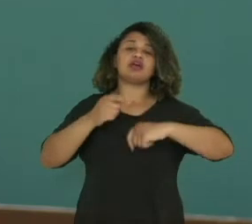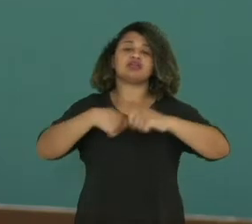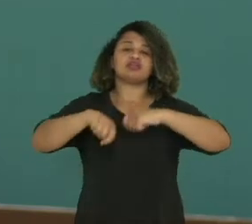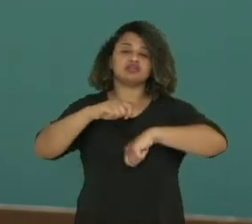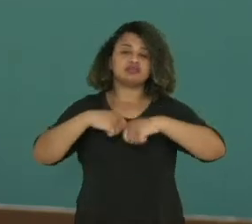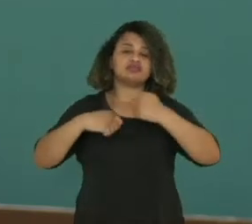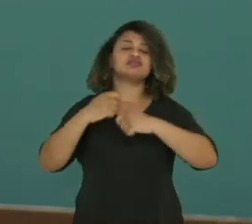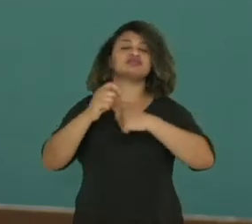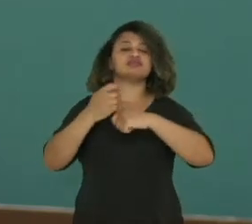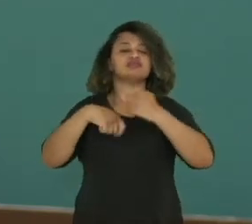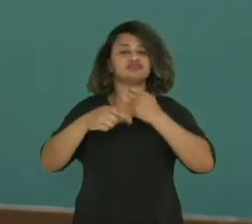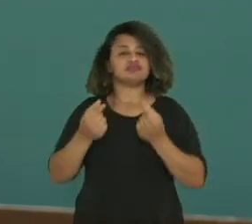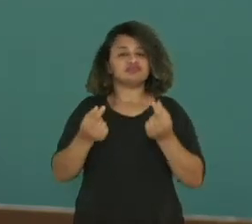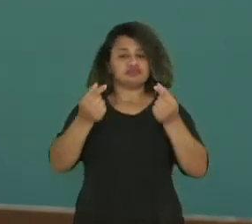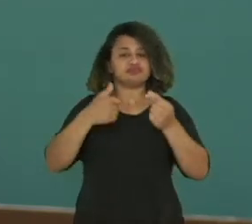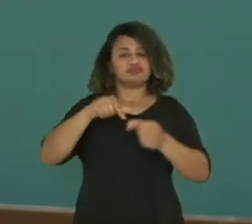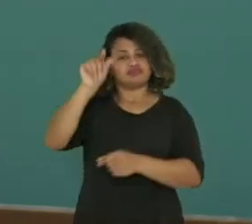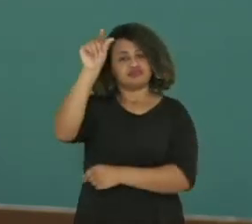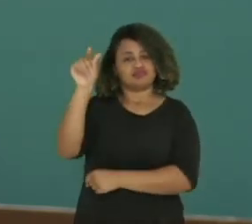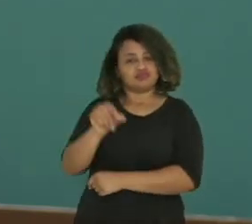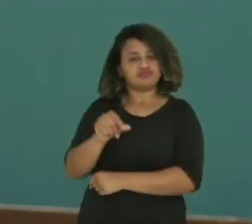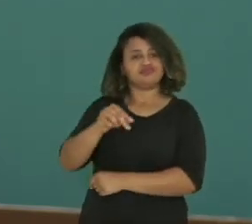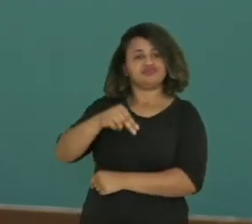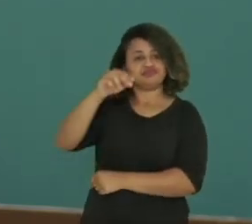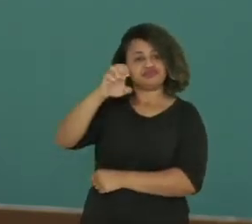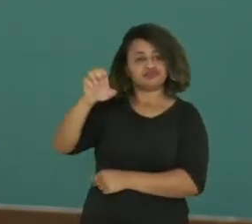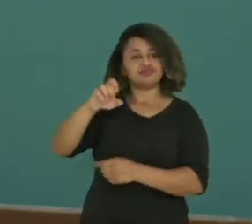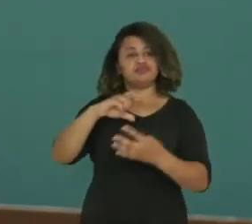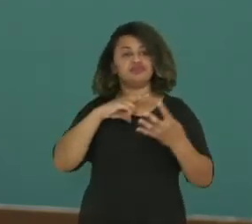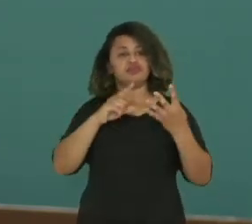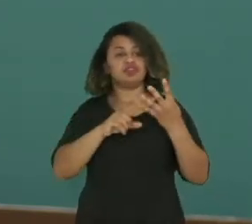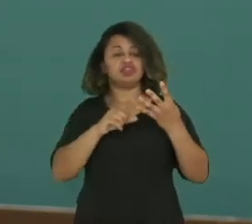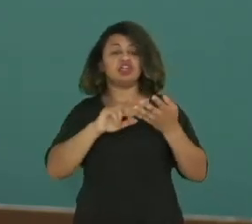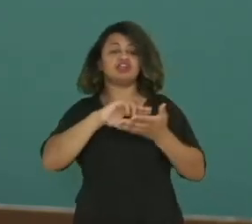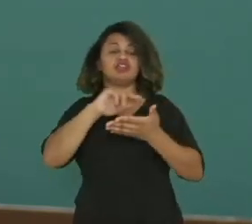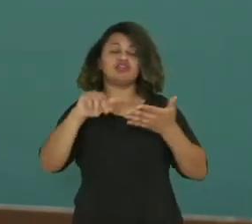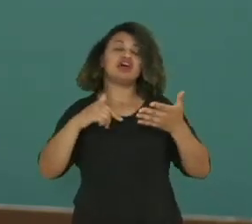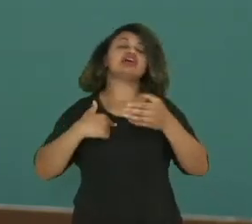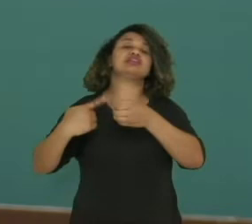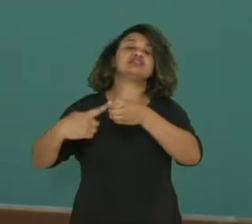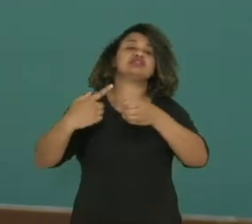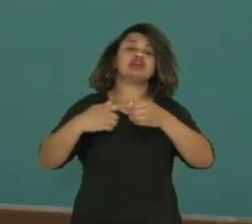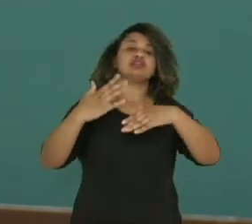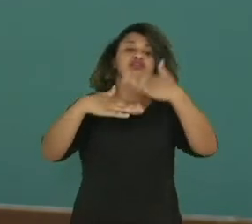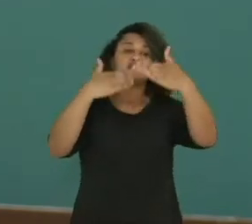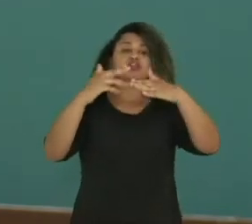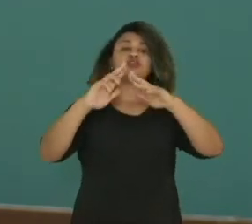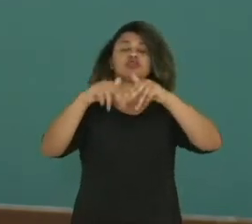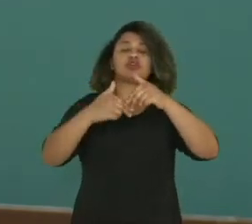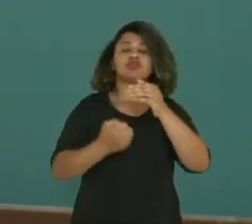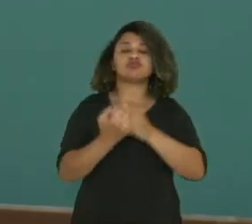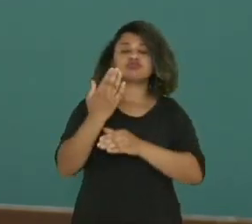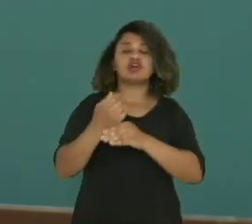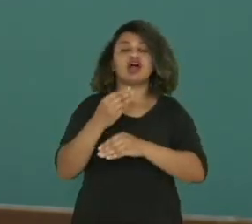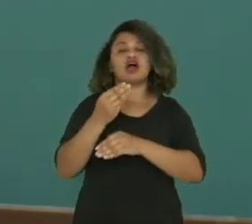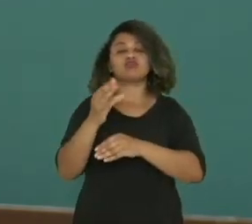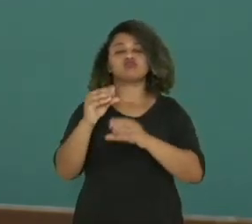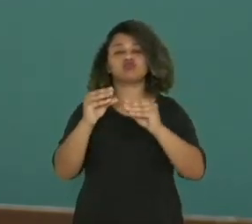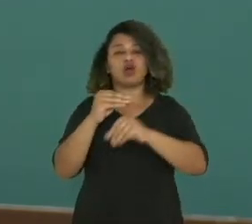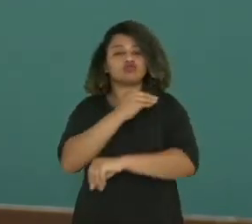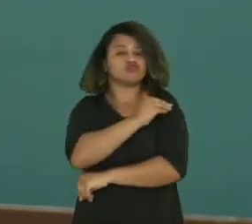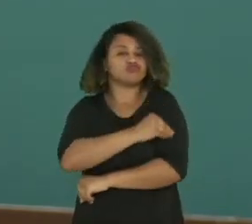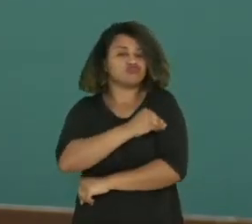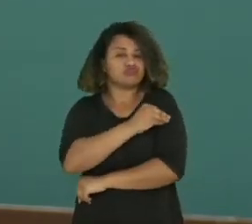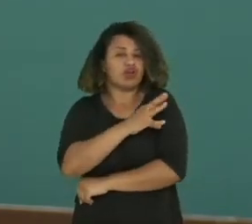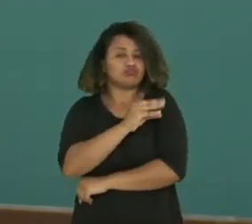muitos municípios cresceram devido à produção do algodão nos últimos tempos nesta parte do Nordeste. Então veja,